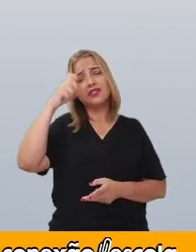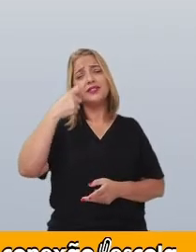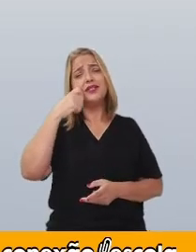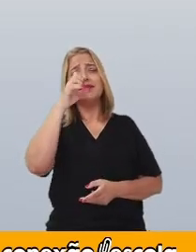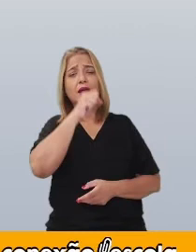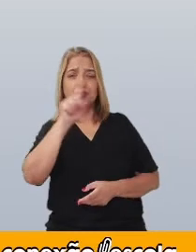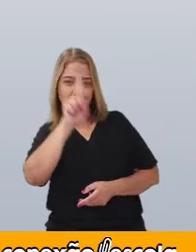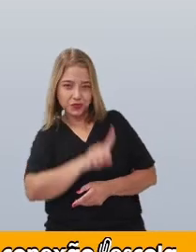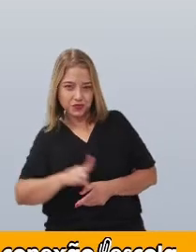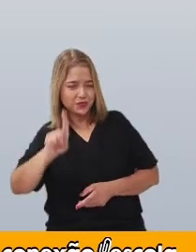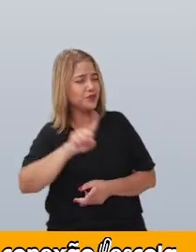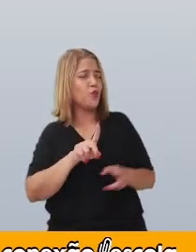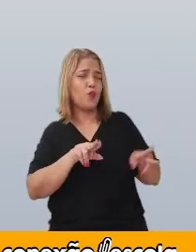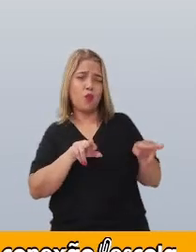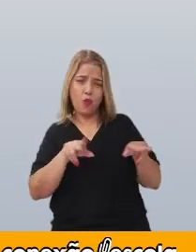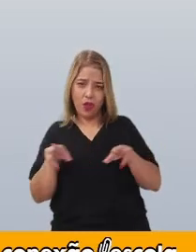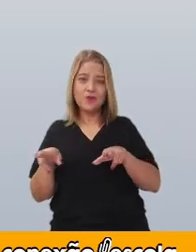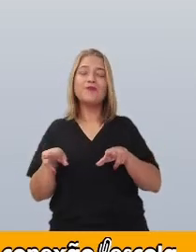sábado e domingo.